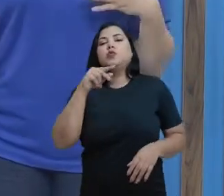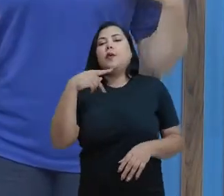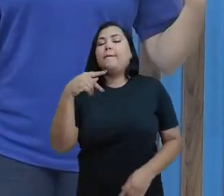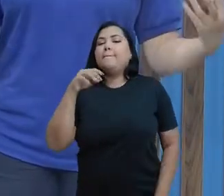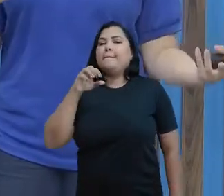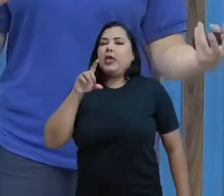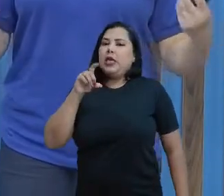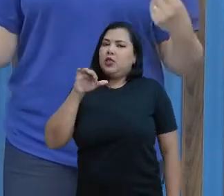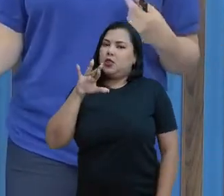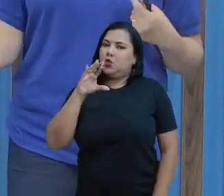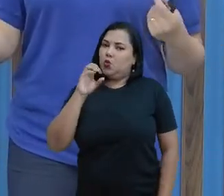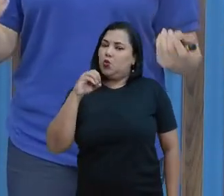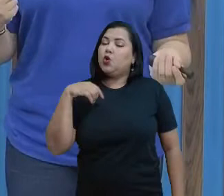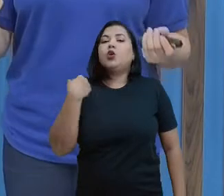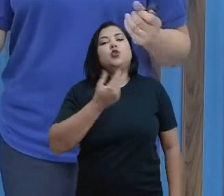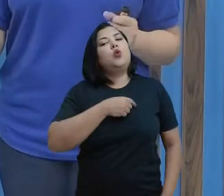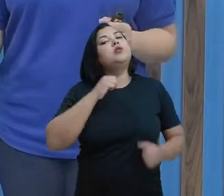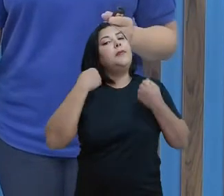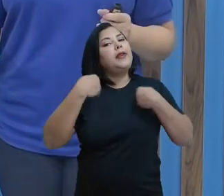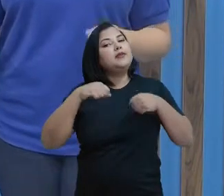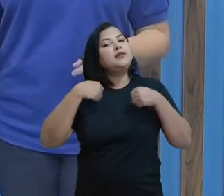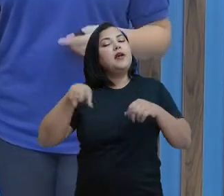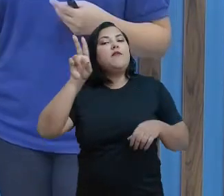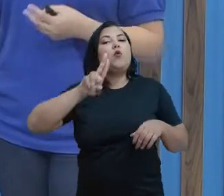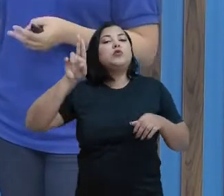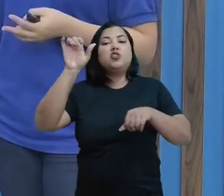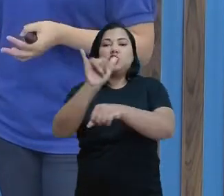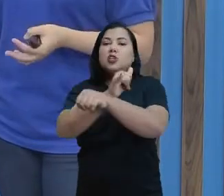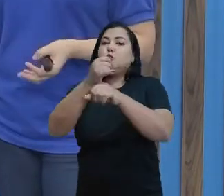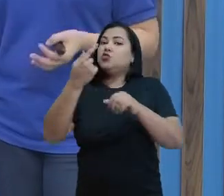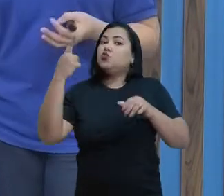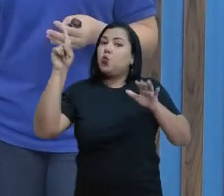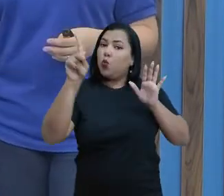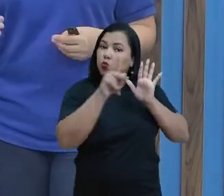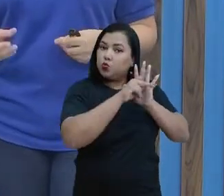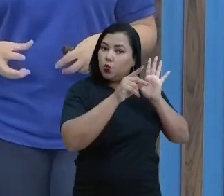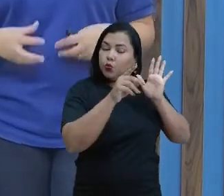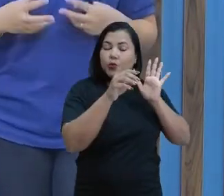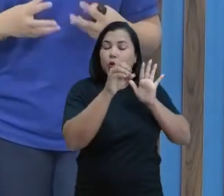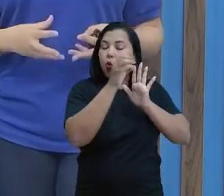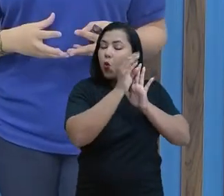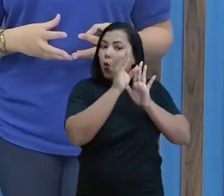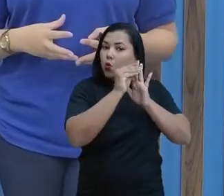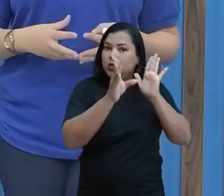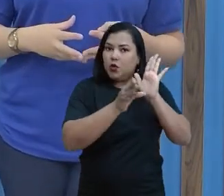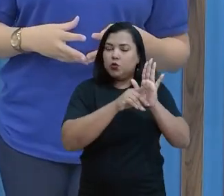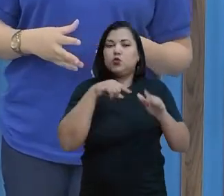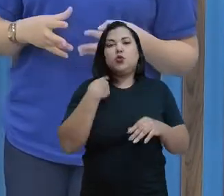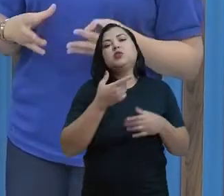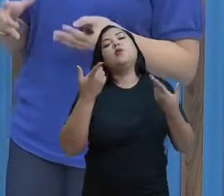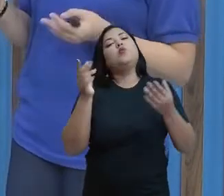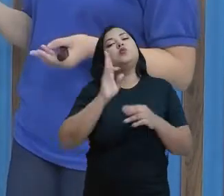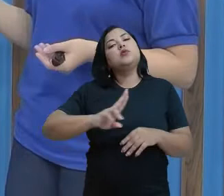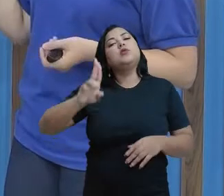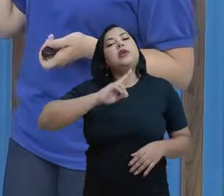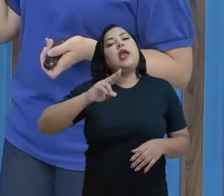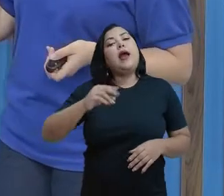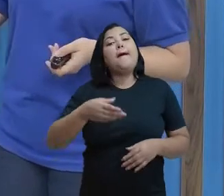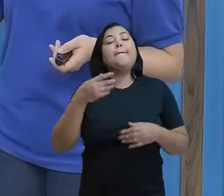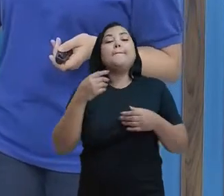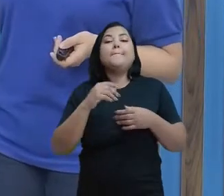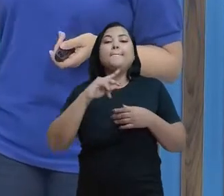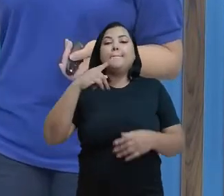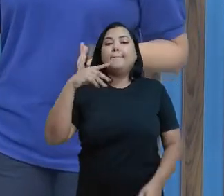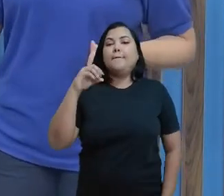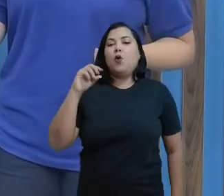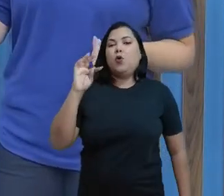gente ia precisar de vários ganchos de outros conteúdos. Aqui a gente está trabalhando a ideia da potência, né, gente? Então, quando a gente tem um número